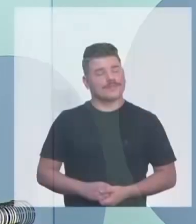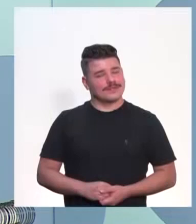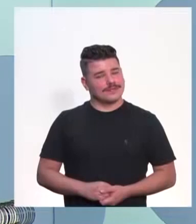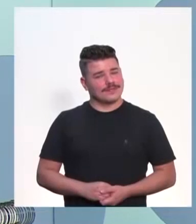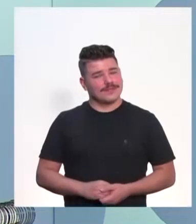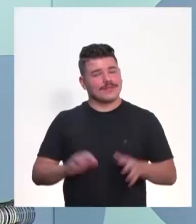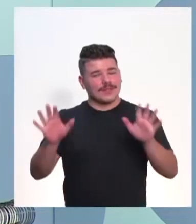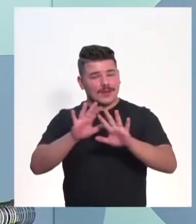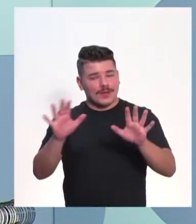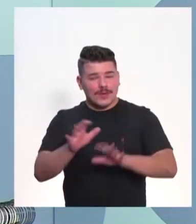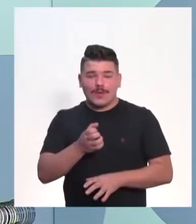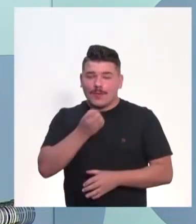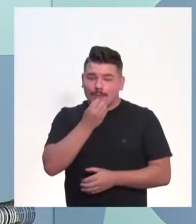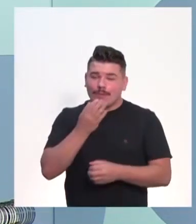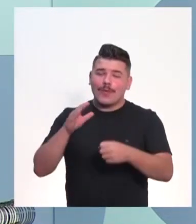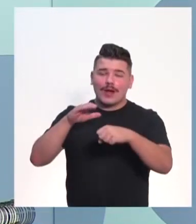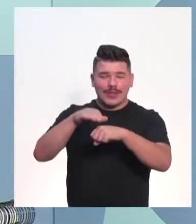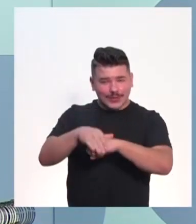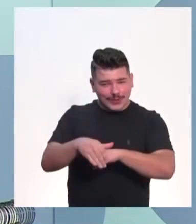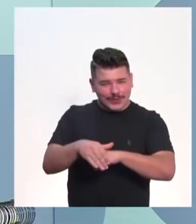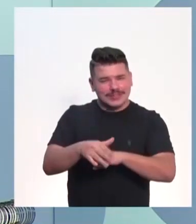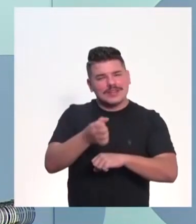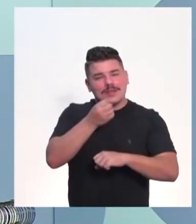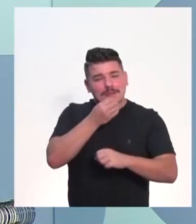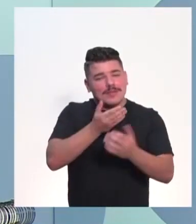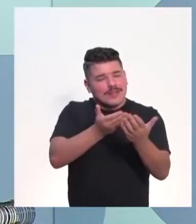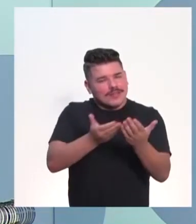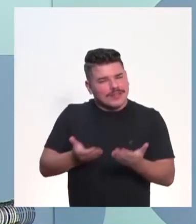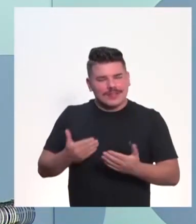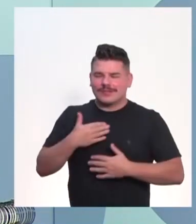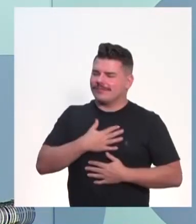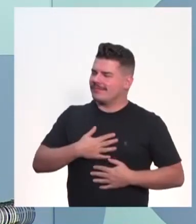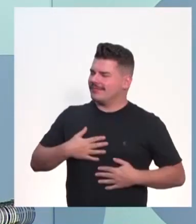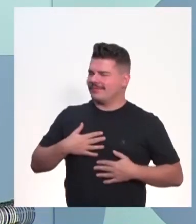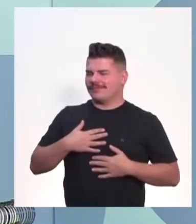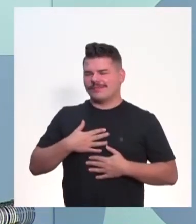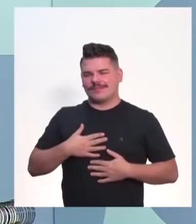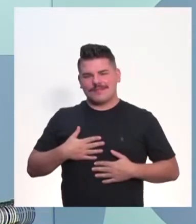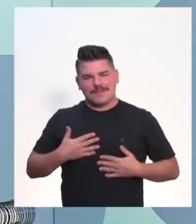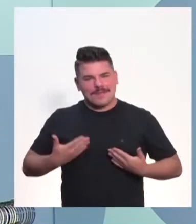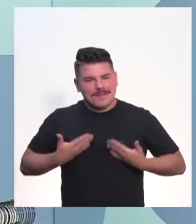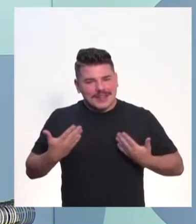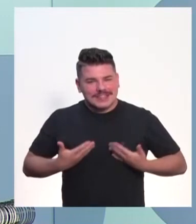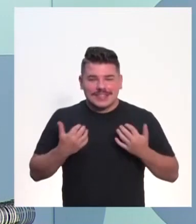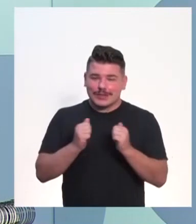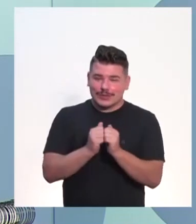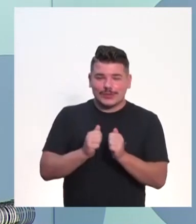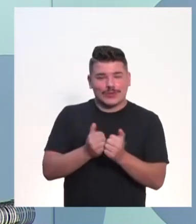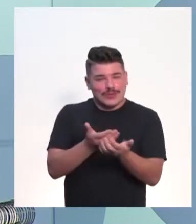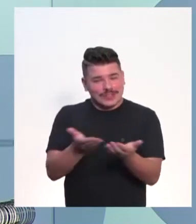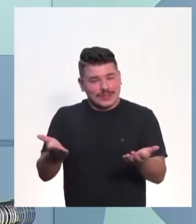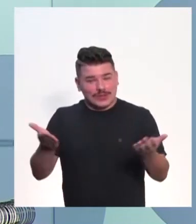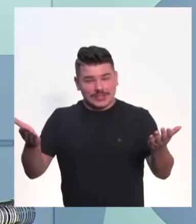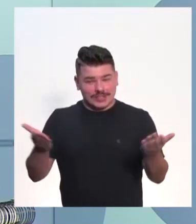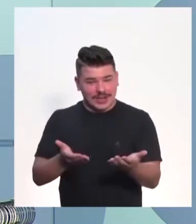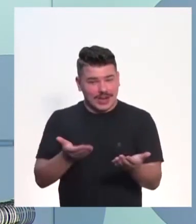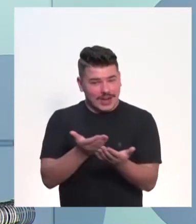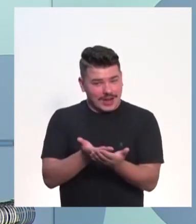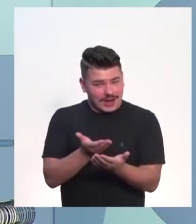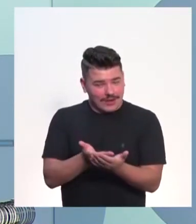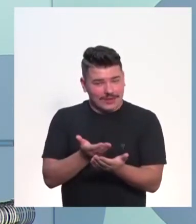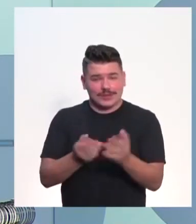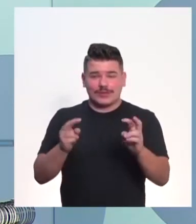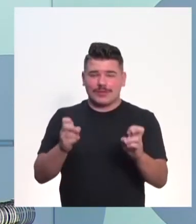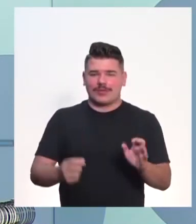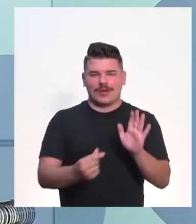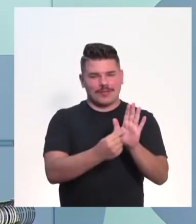Boa noite, pessoal. Sejam bem-vindos. É um prazer enorme estar aqui com vocês hoje na aula que a gente está passando pelo aplicativo do Centro de